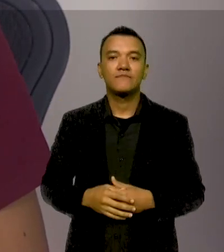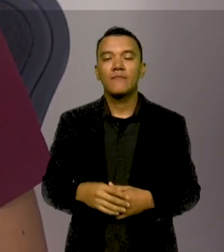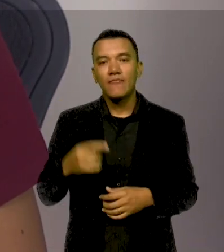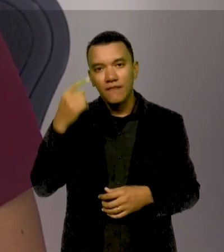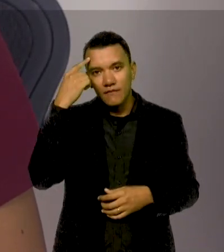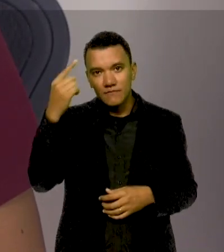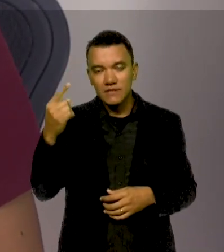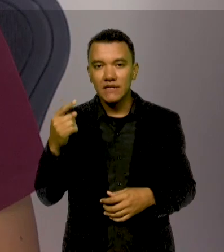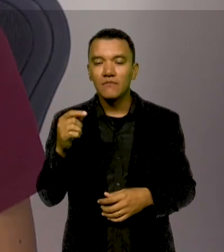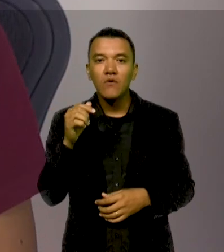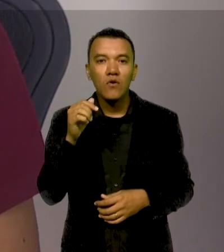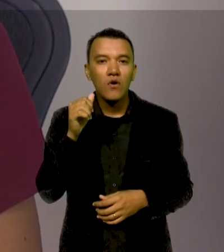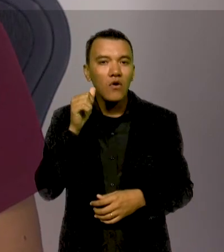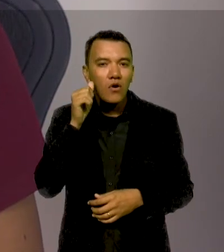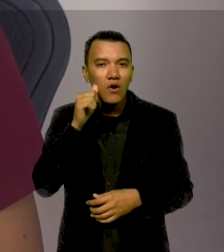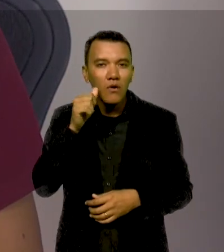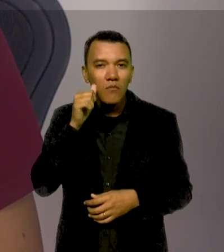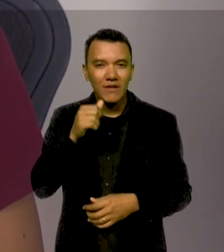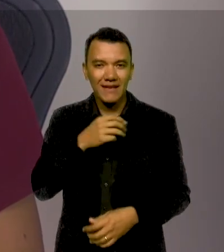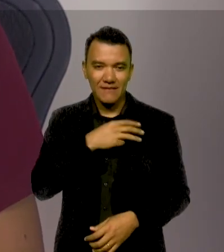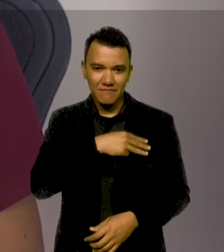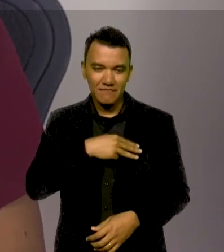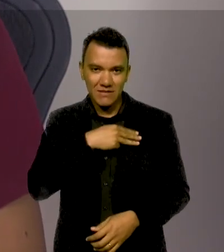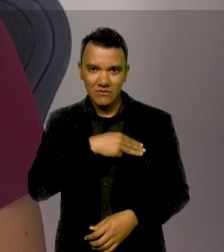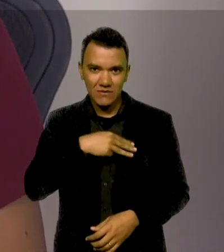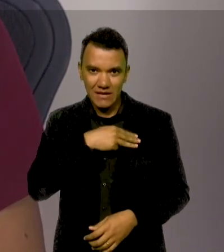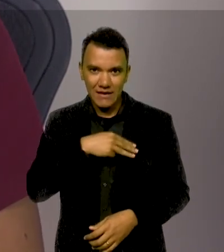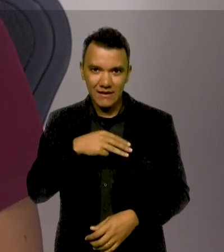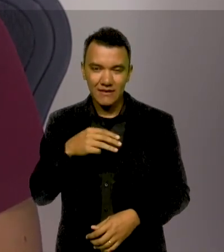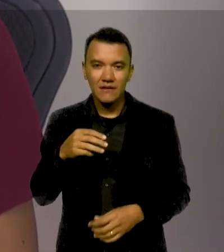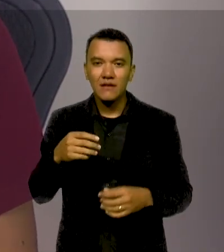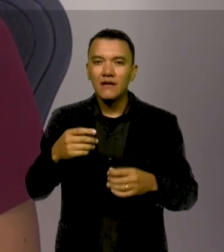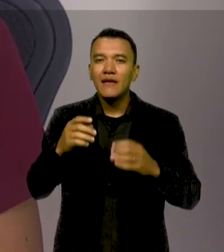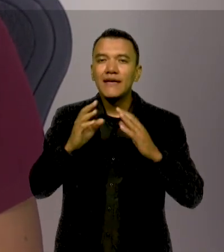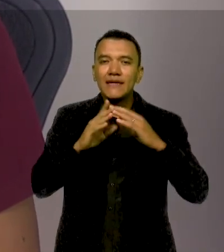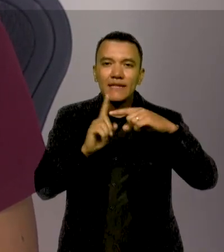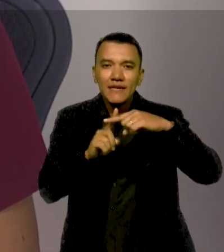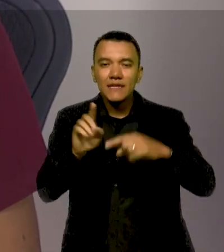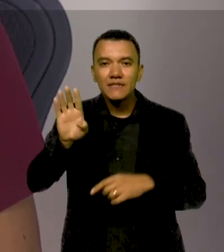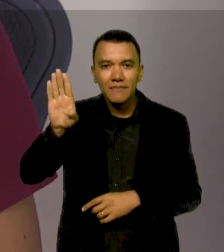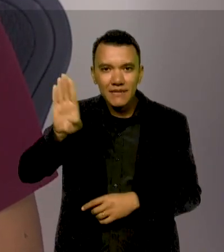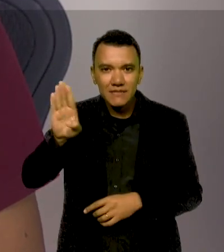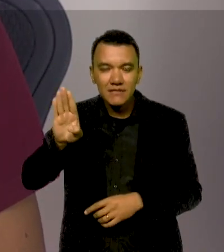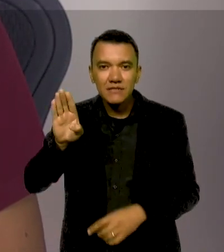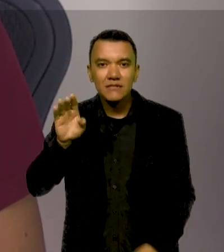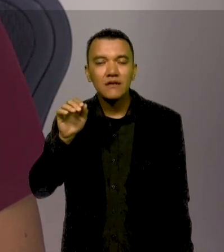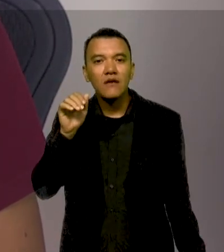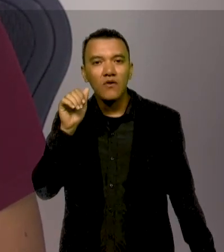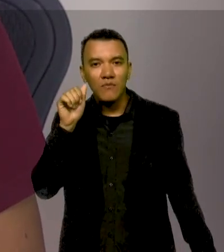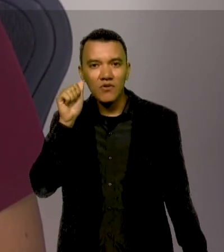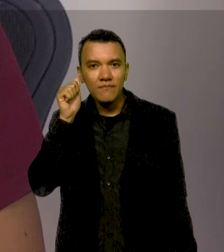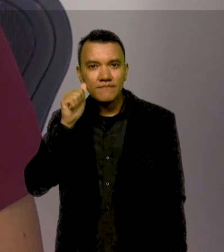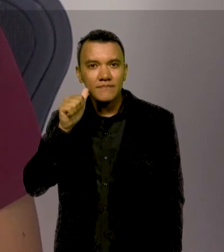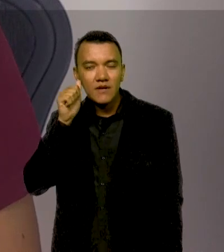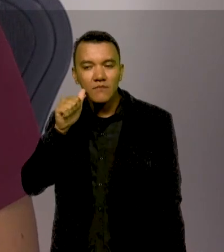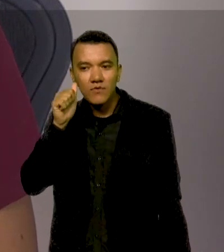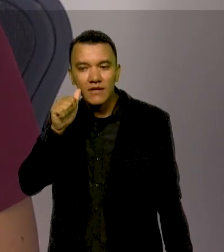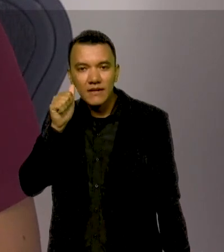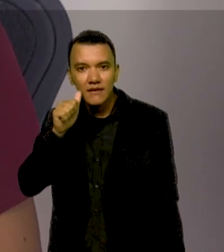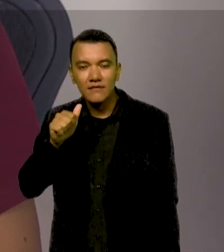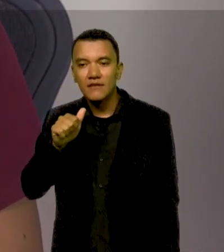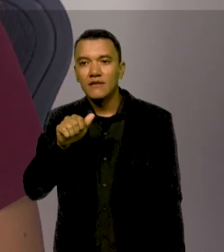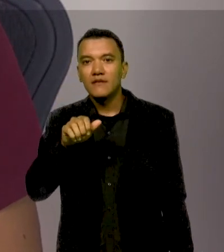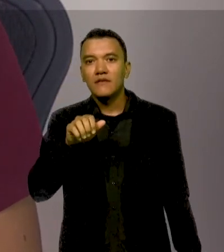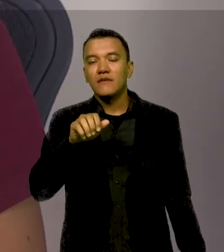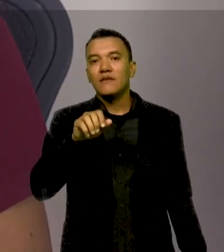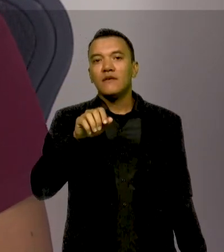missionária batista, que começou a organizar os primeiros cursos de língua de sinais aqui em São